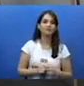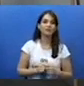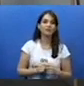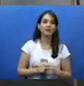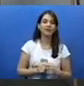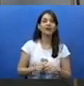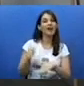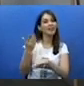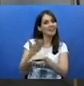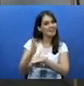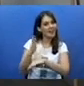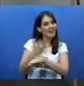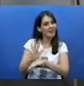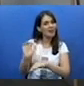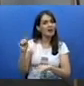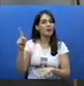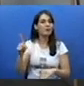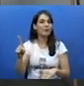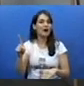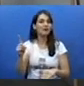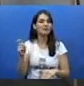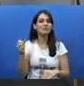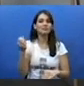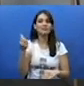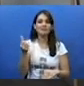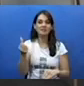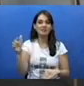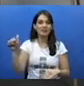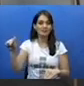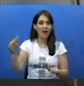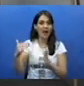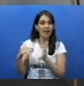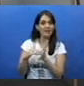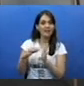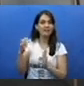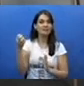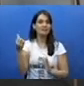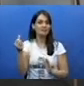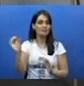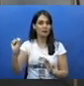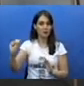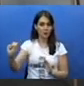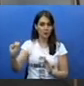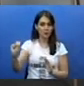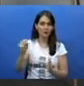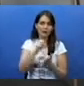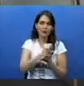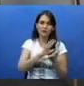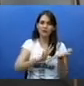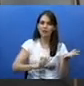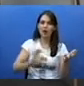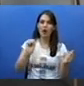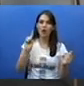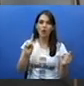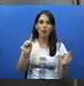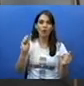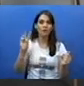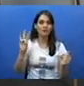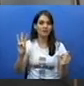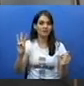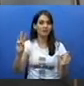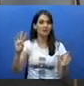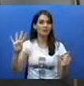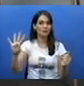a tarefinha, páginas 67 e 68, exercícios 1, 3,